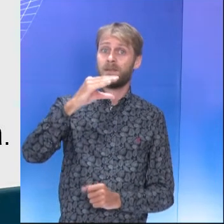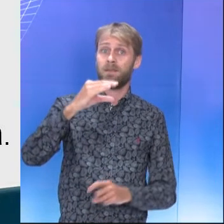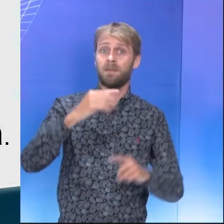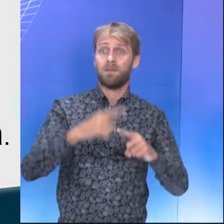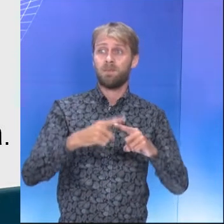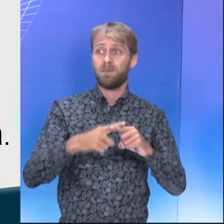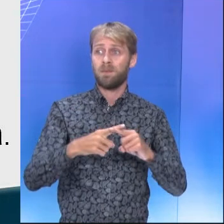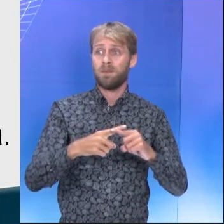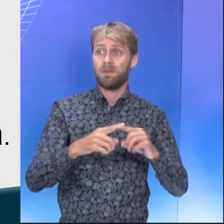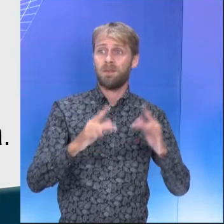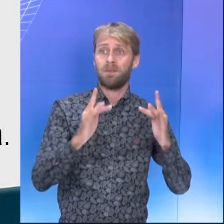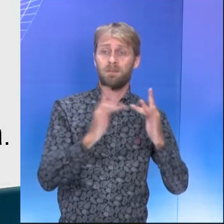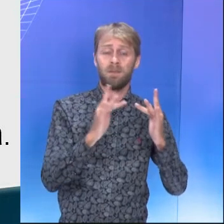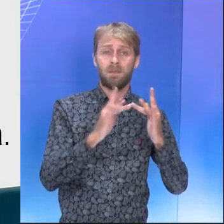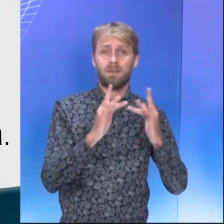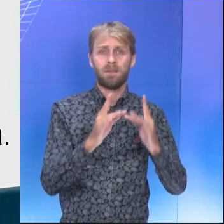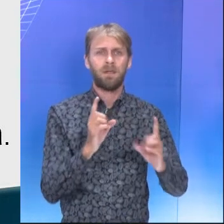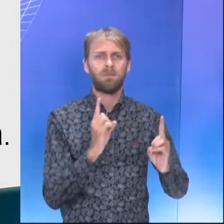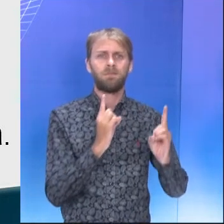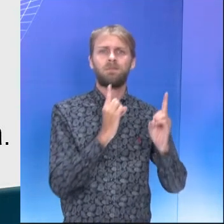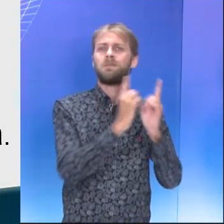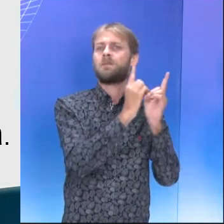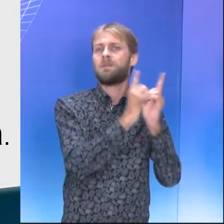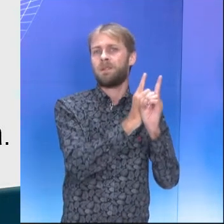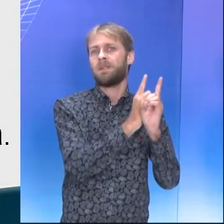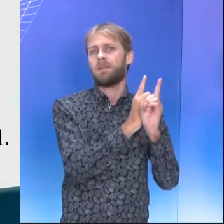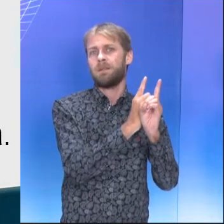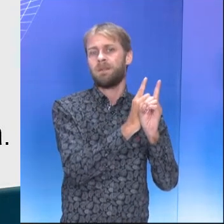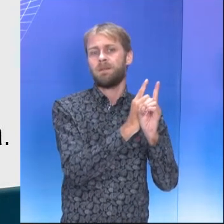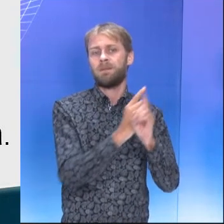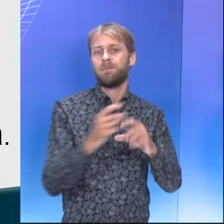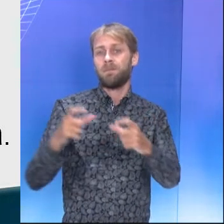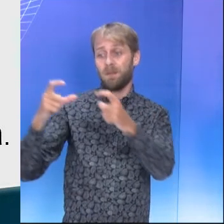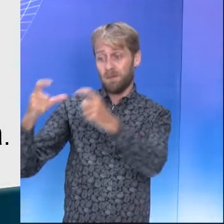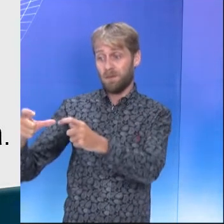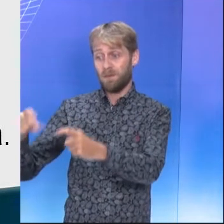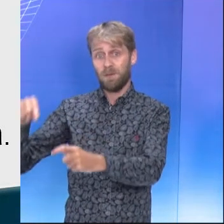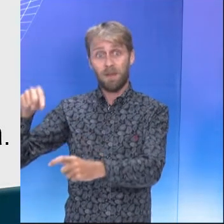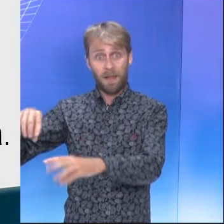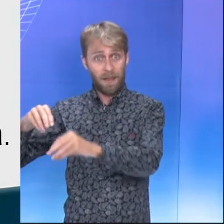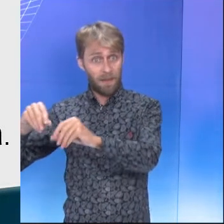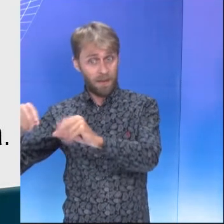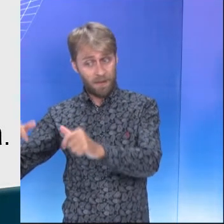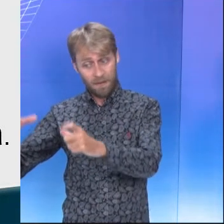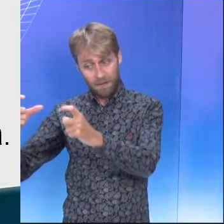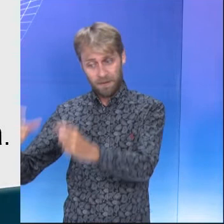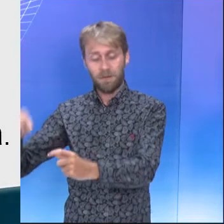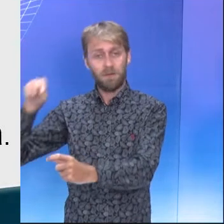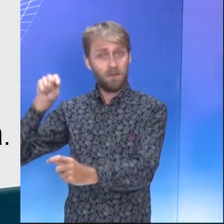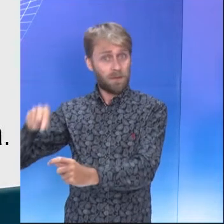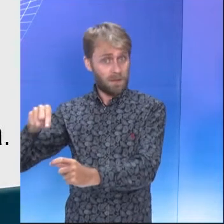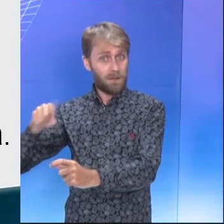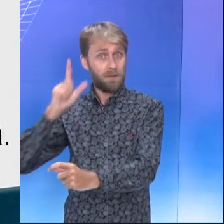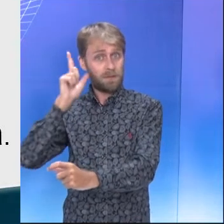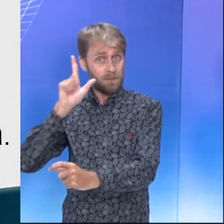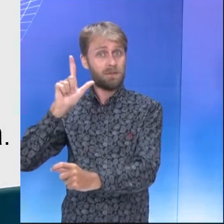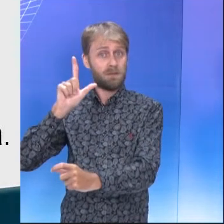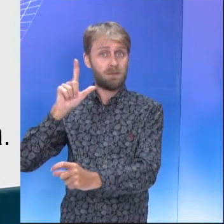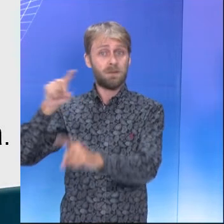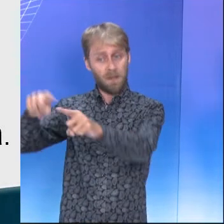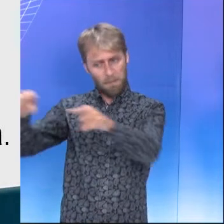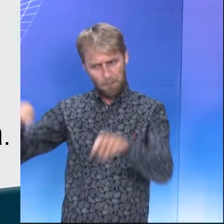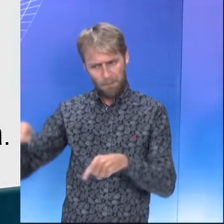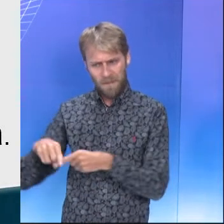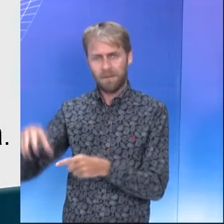faz uma relação direta entre o espaço, que é o território, garantia do seu espaço, da